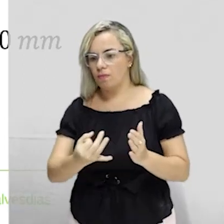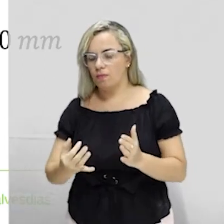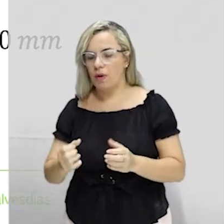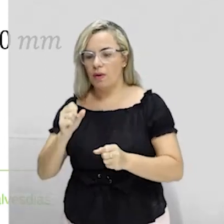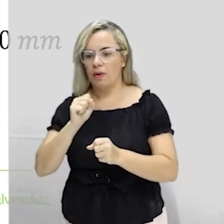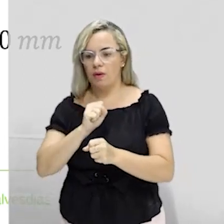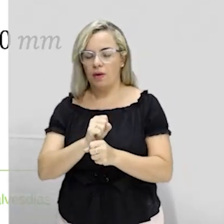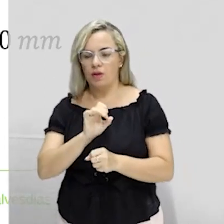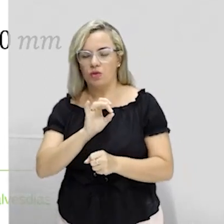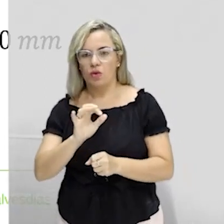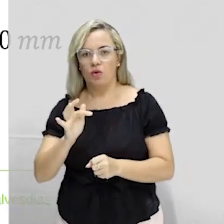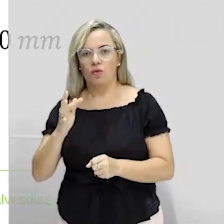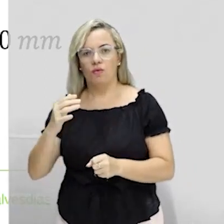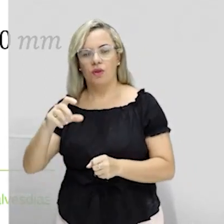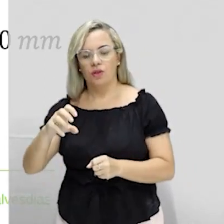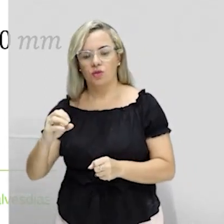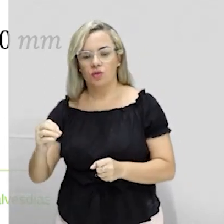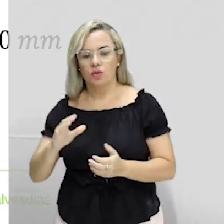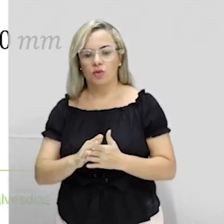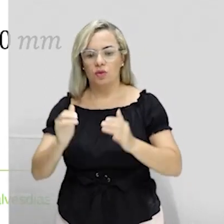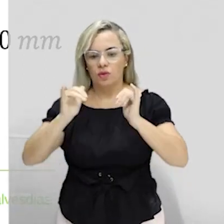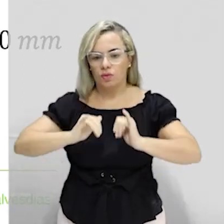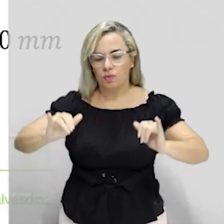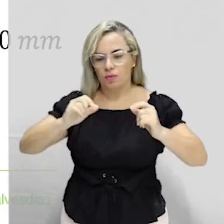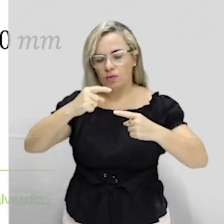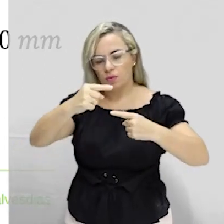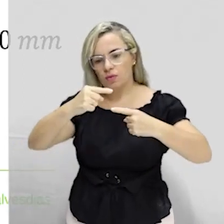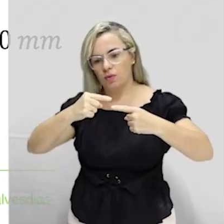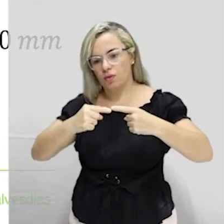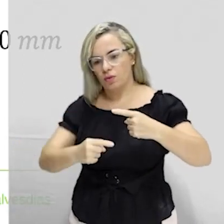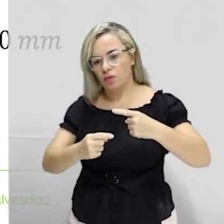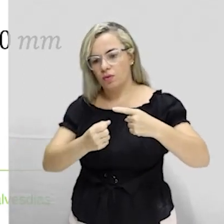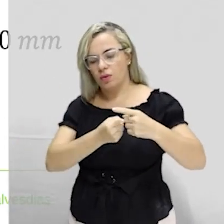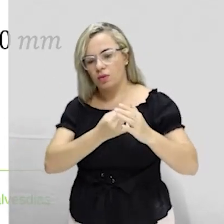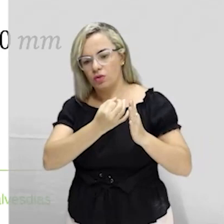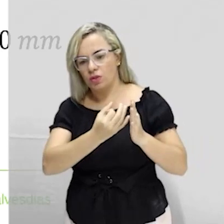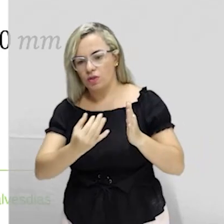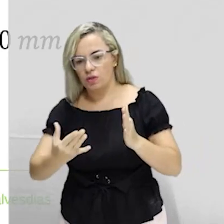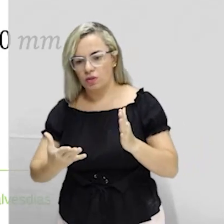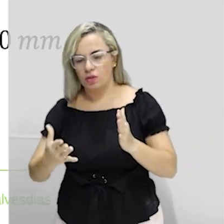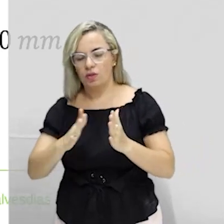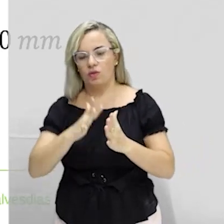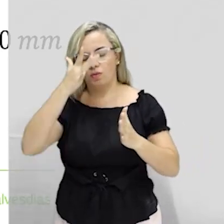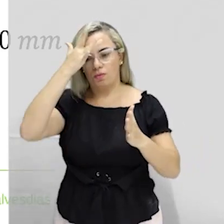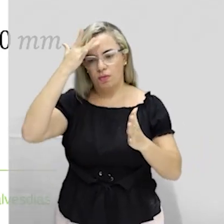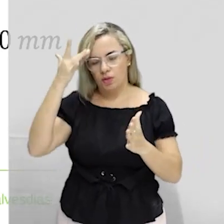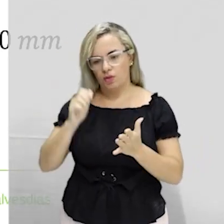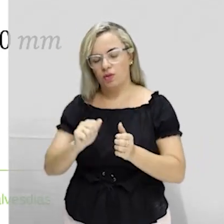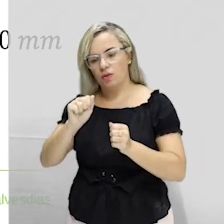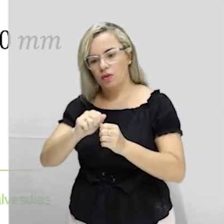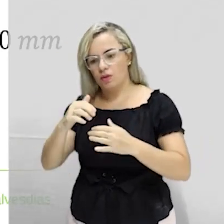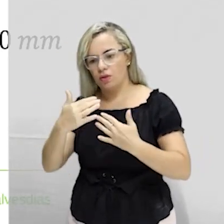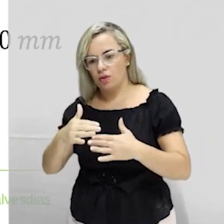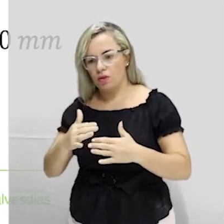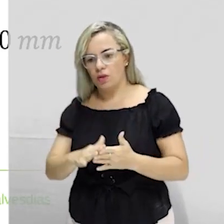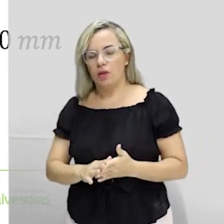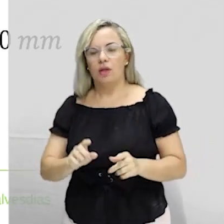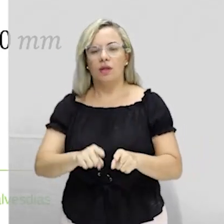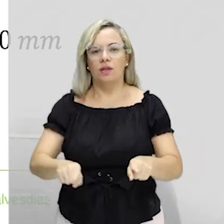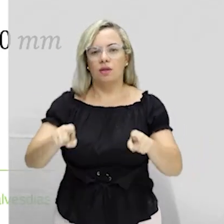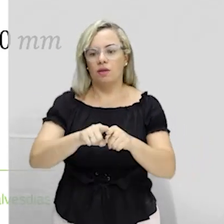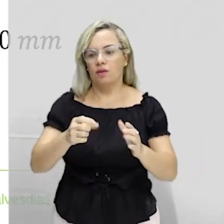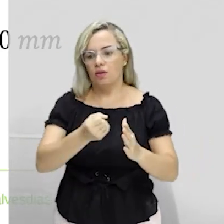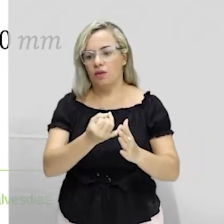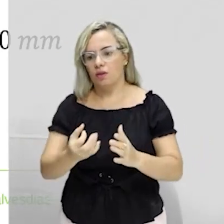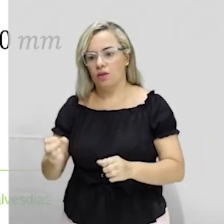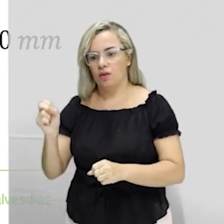fixo, foi divulgado que a razão entre o número de candidatos e o número de vagas,